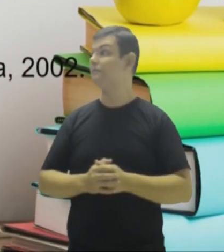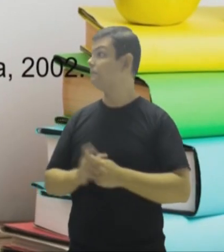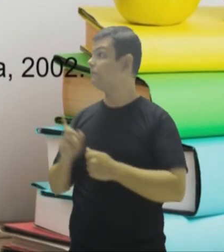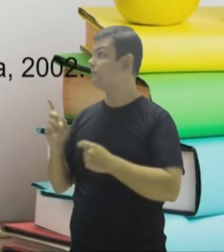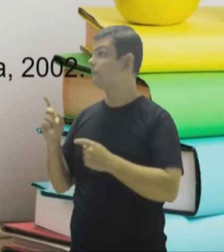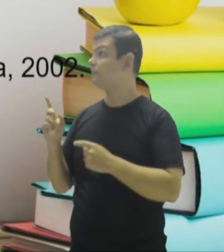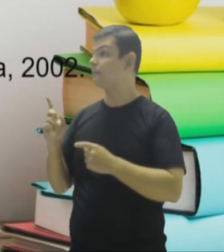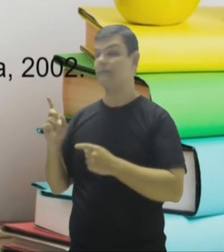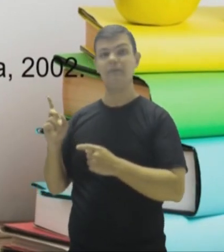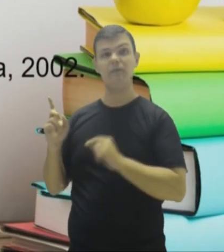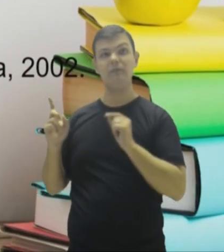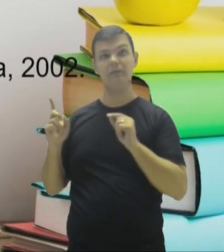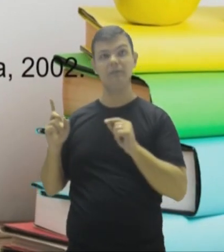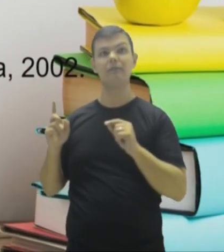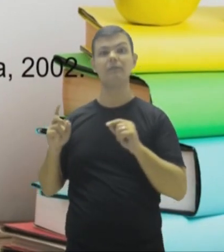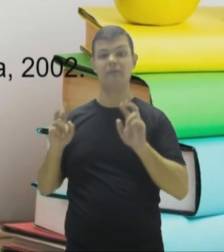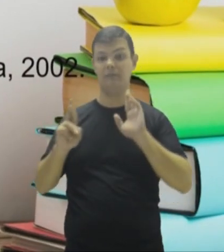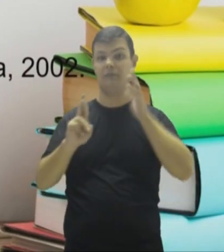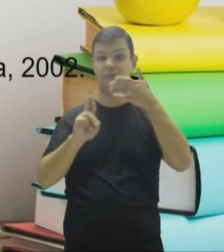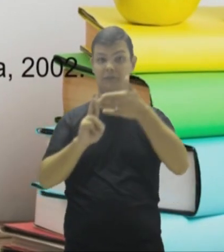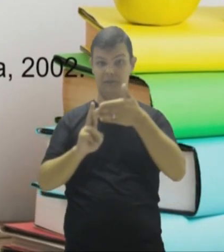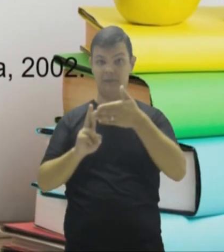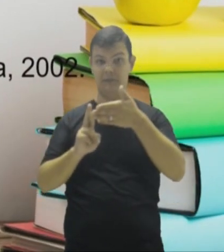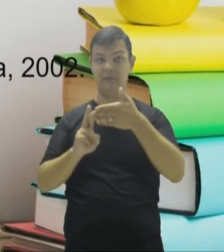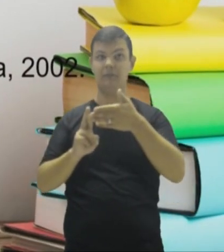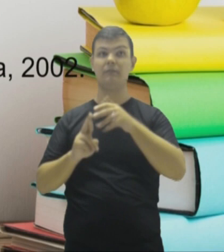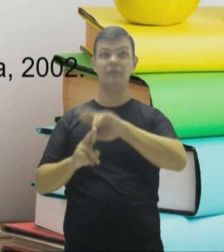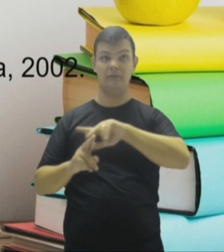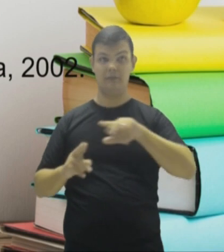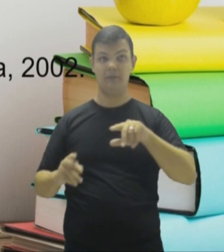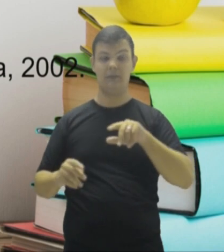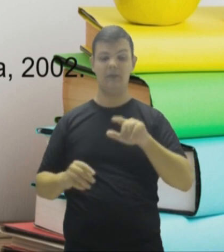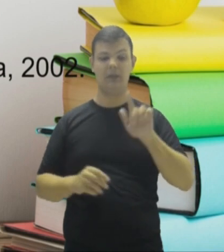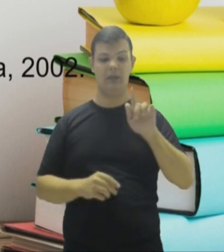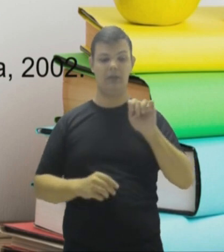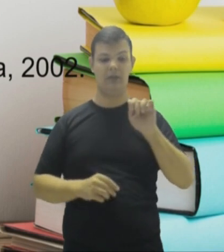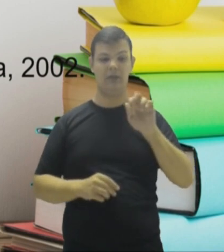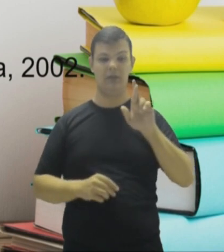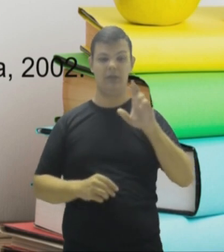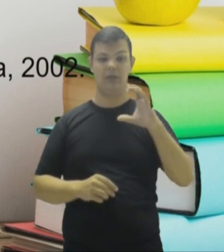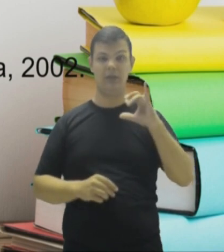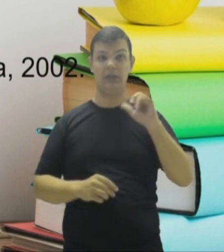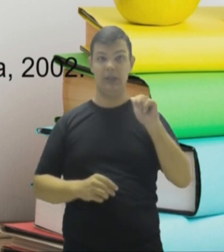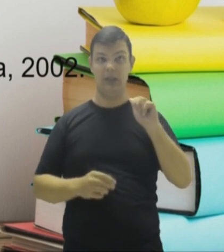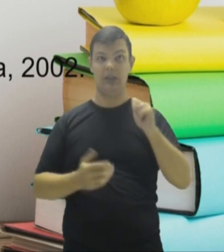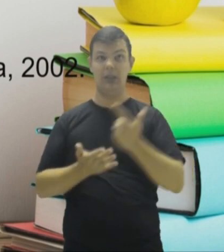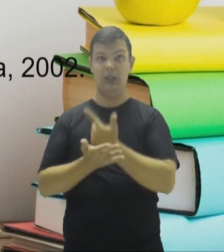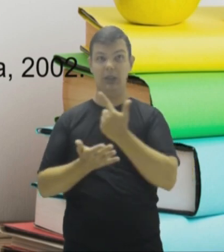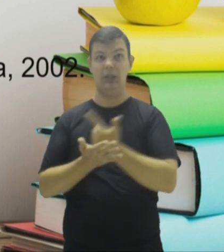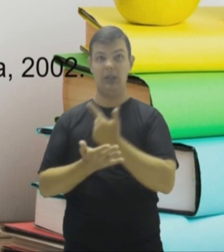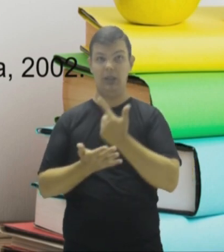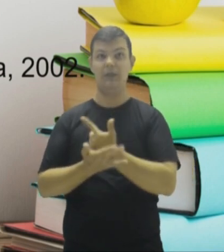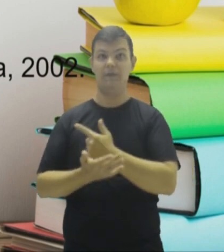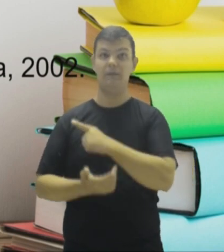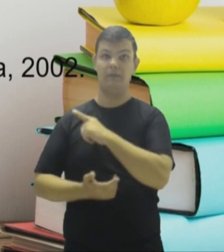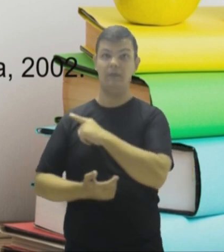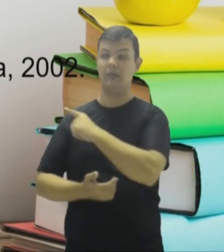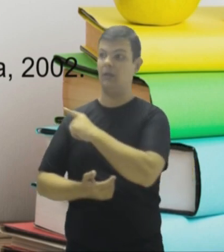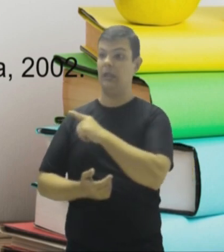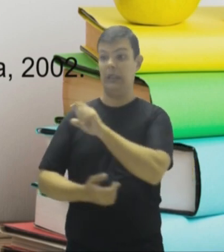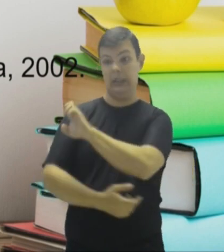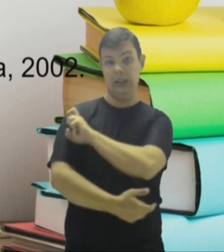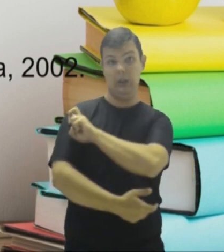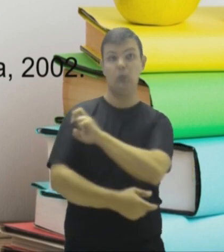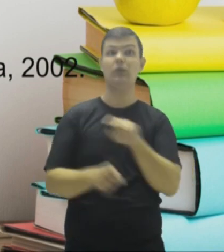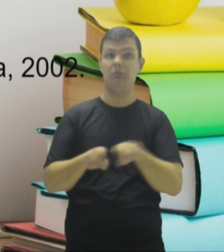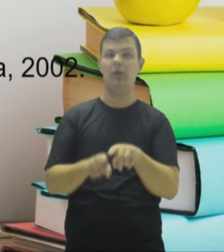Olha só, a base comum curricular, tá? O livro da Garcia, eu usei o livro, né, a Valquíria Pires, o livro do 5º